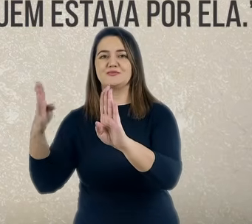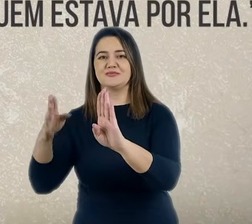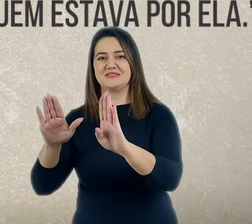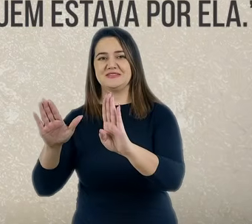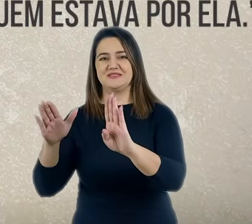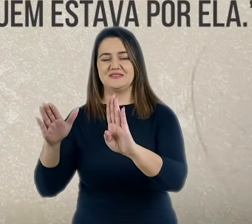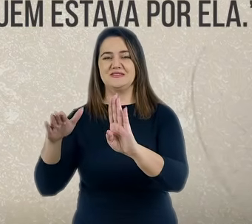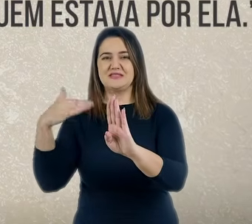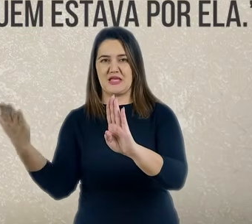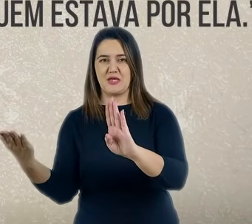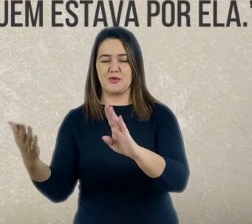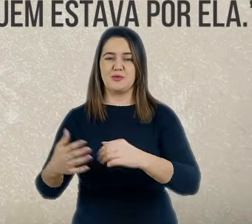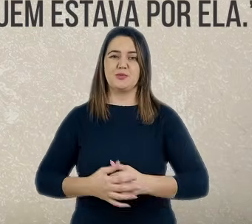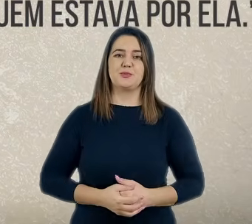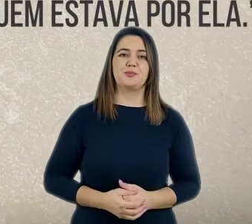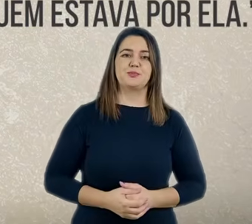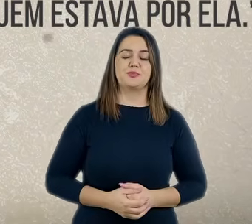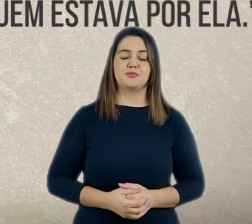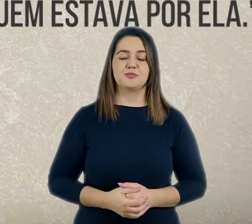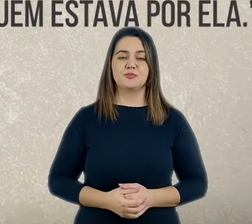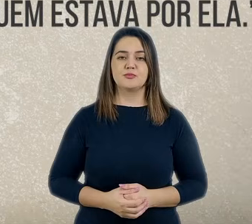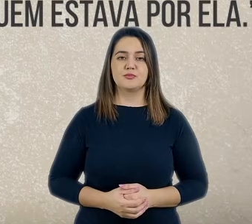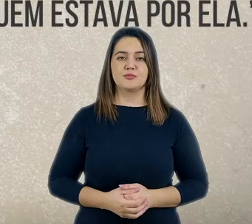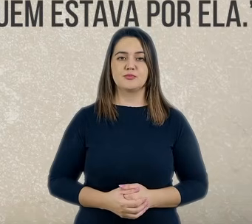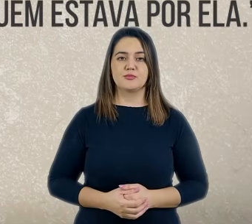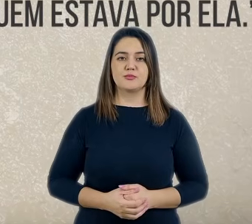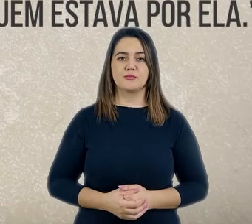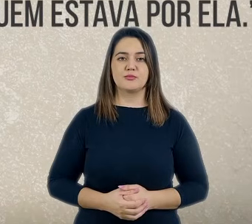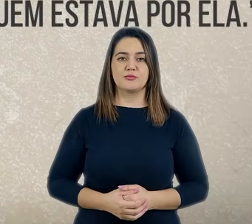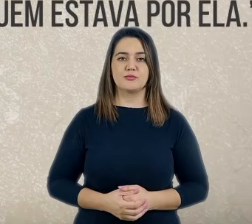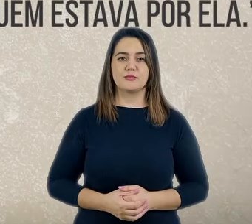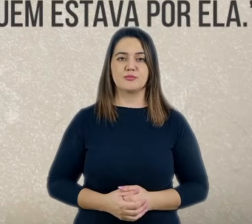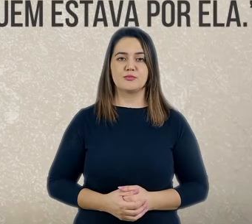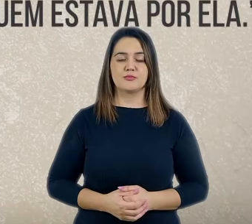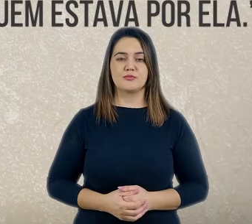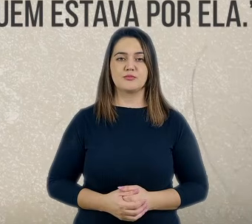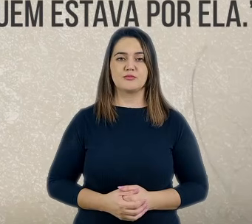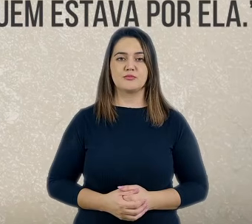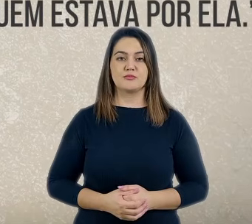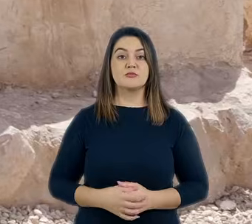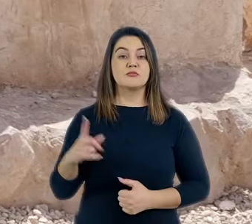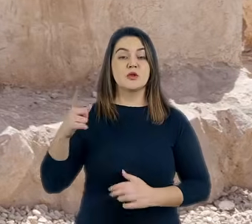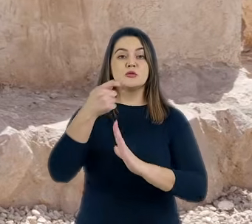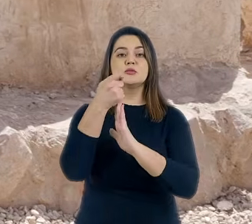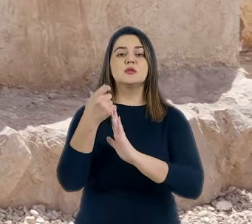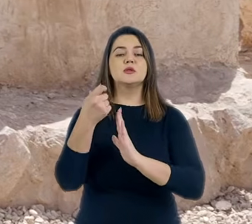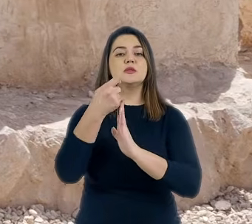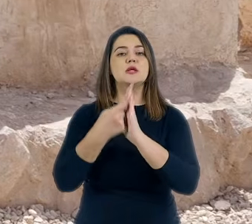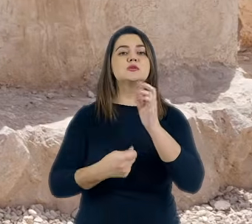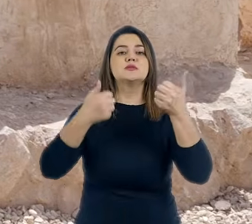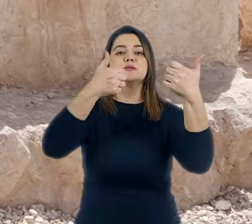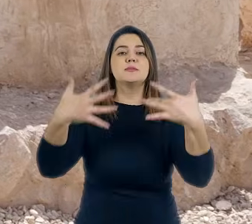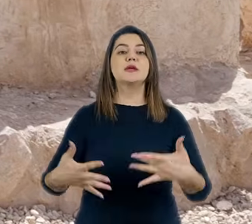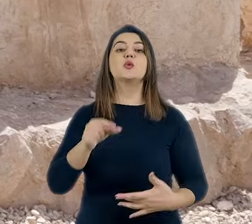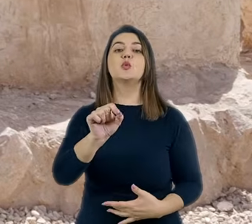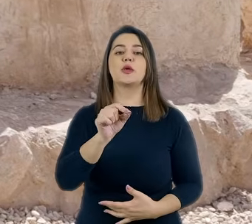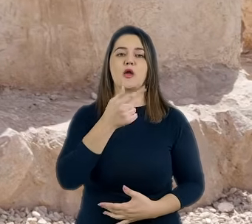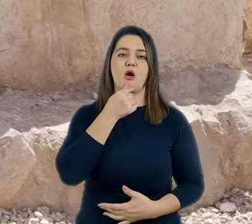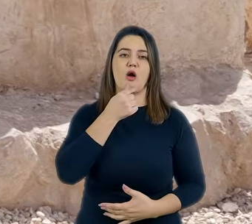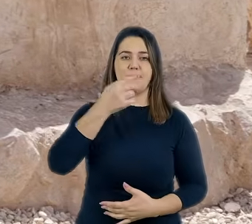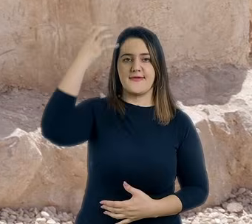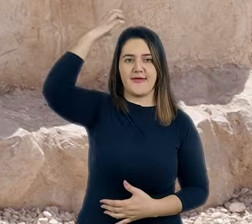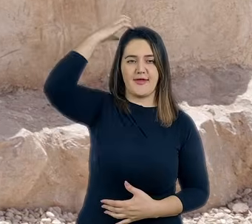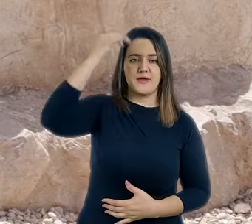entrava por ela. Segundo Reis, capítulo 23, versículos 4, 5 e 8. Aqui está falando da reforma do